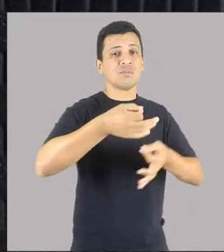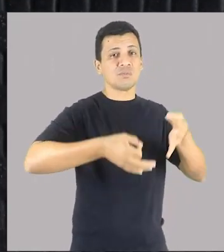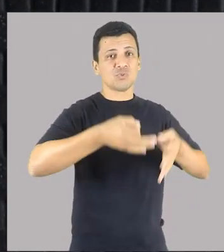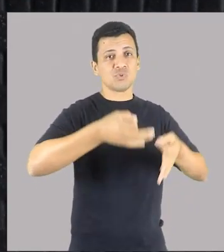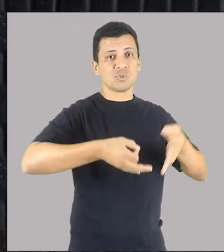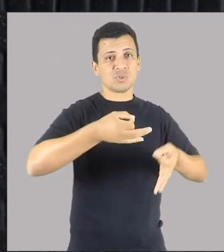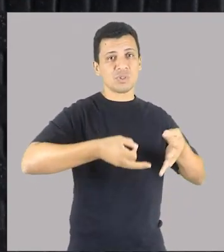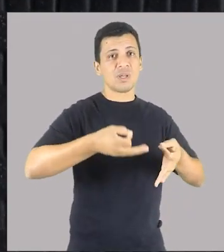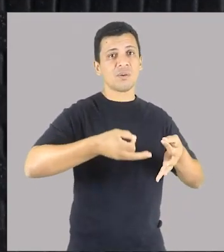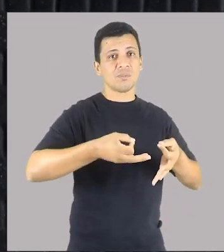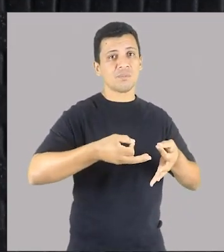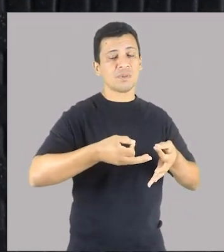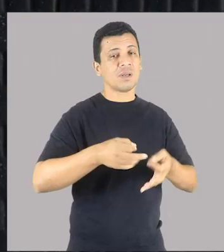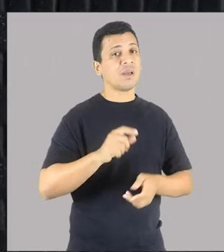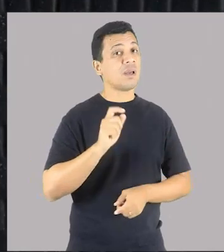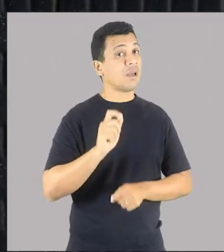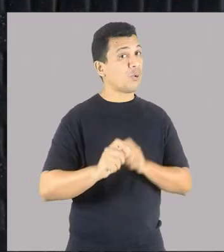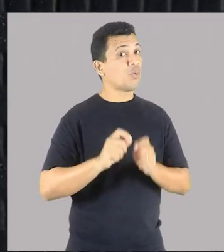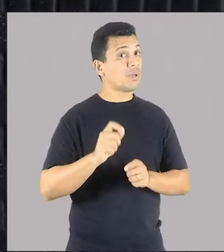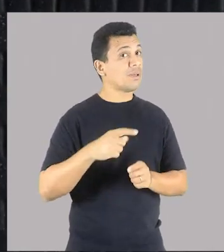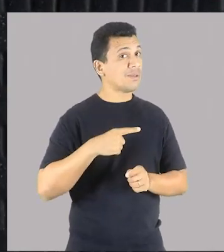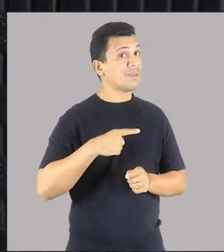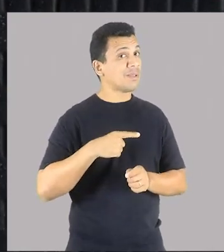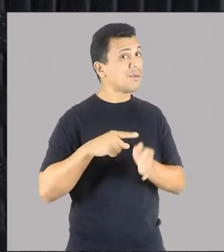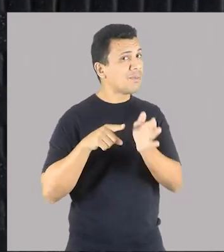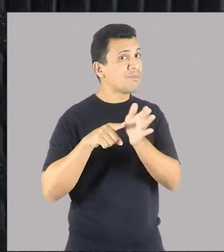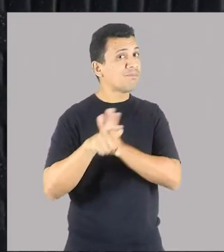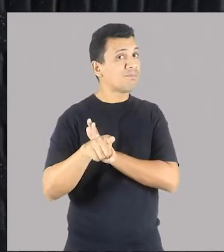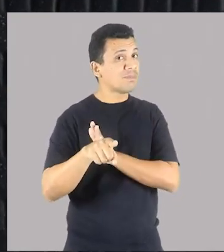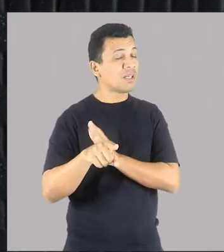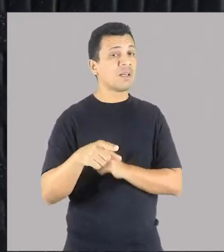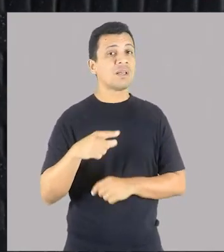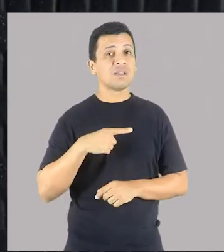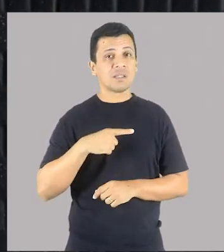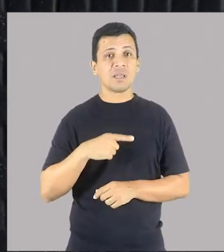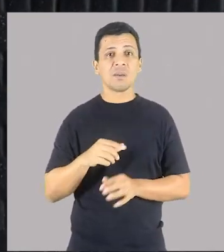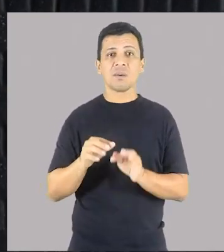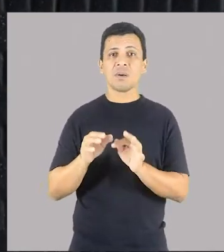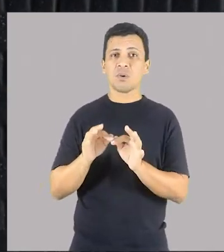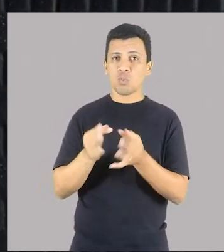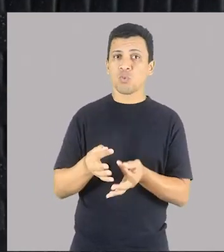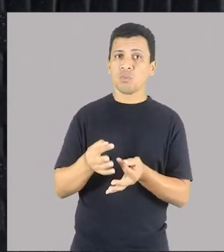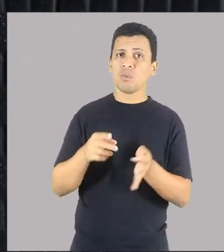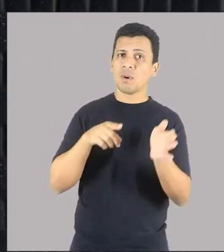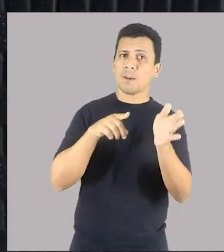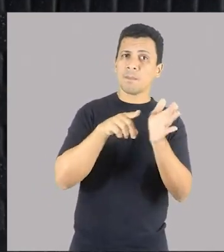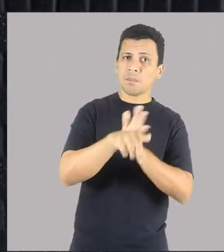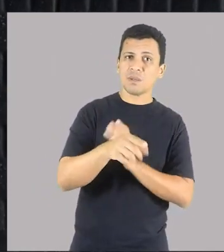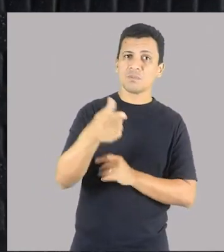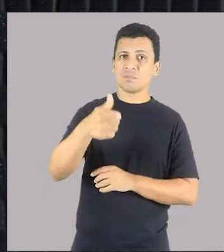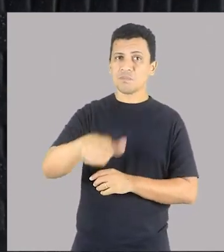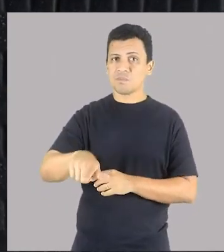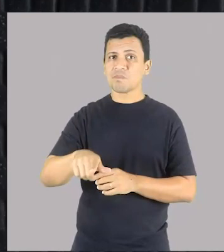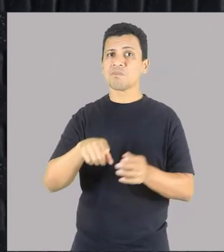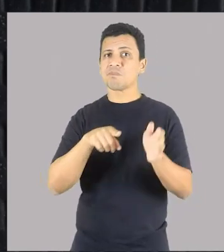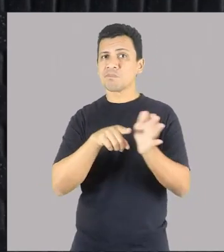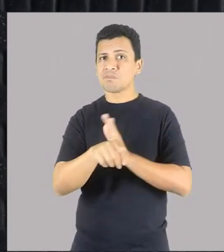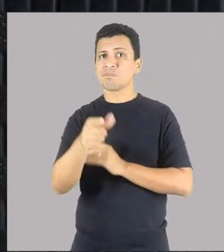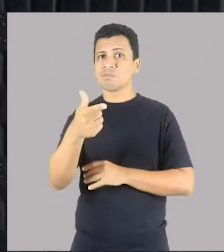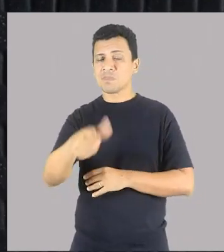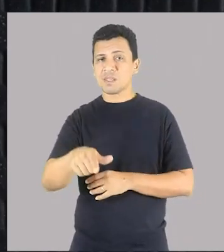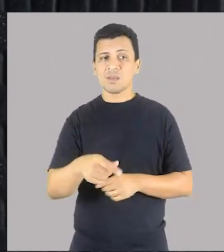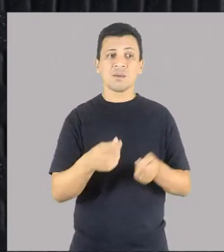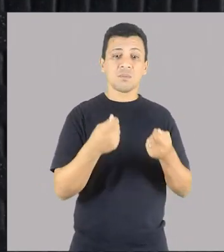jurisdicional. Isso é uma pegadinha. É muito comum que se repita, né, que é